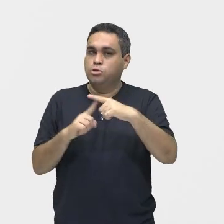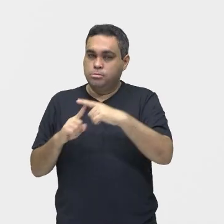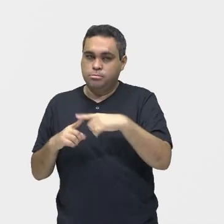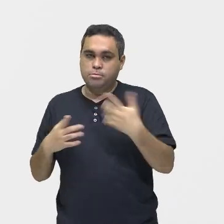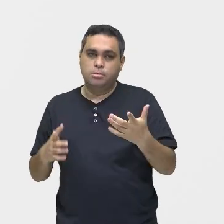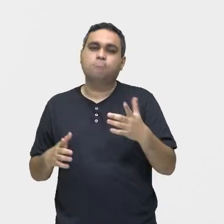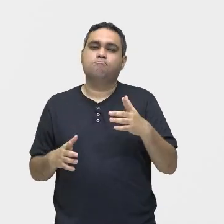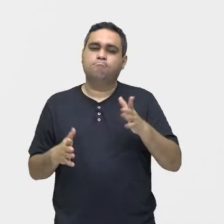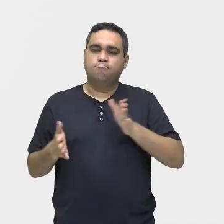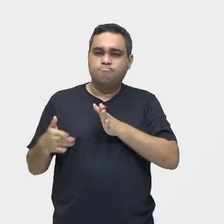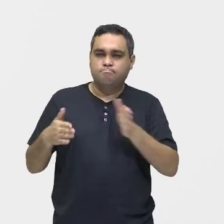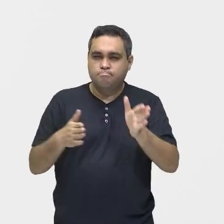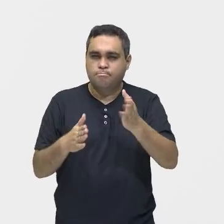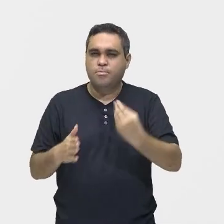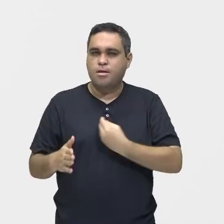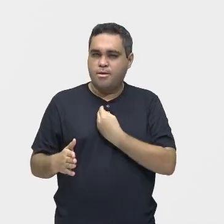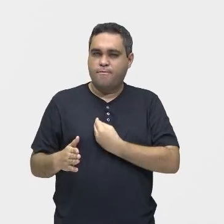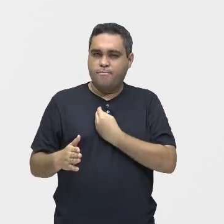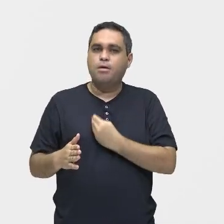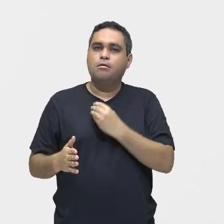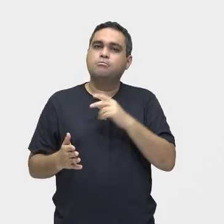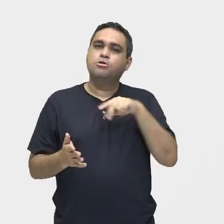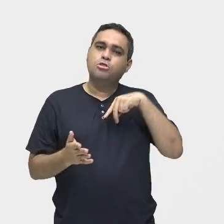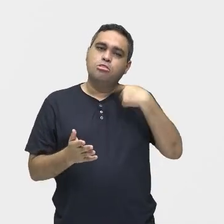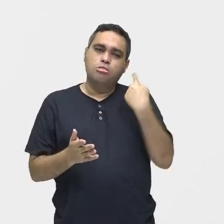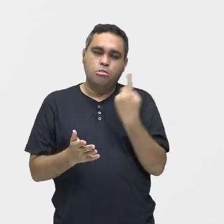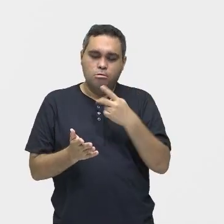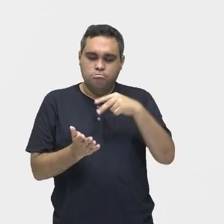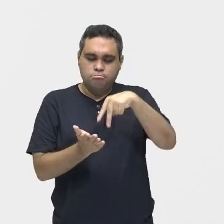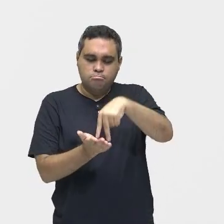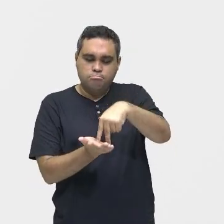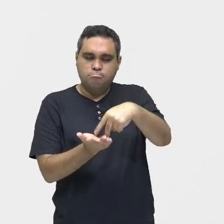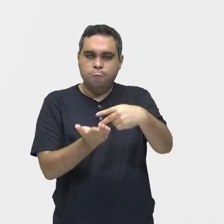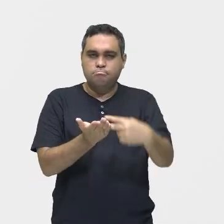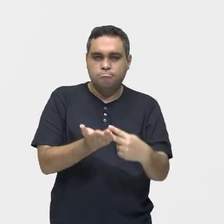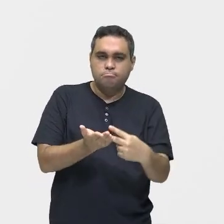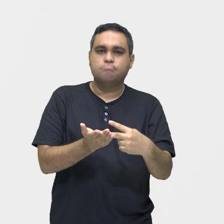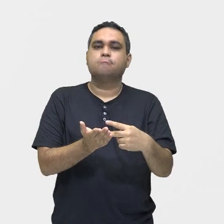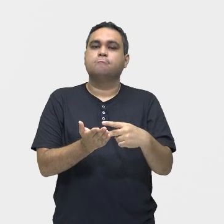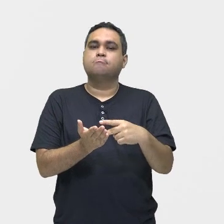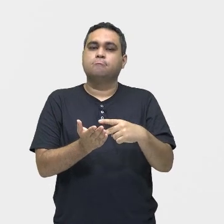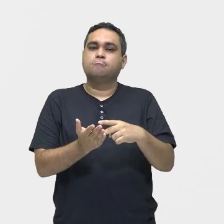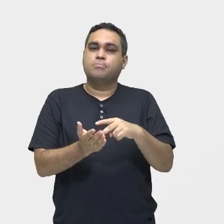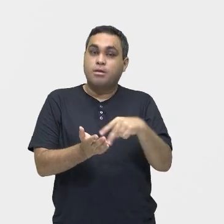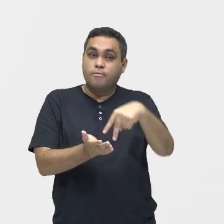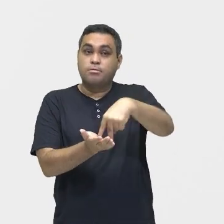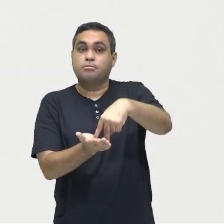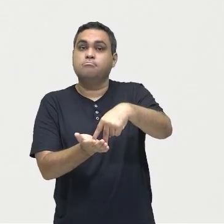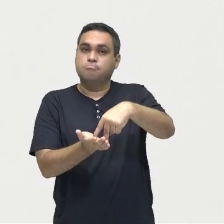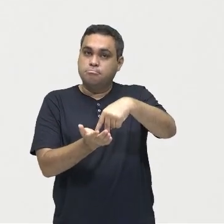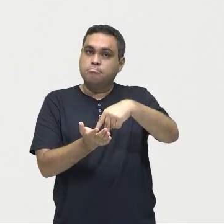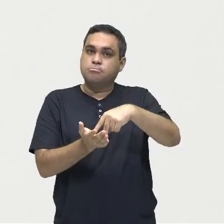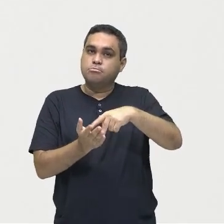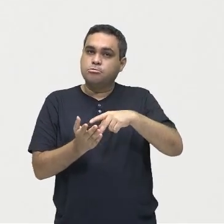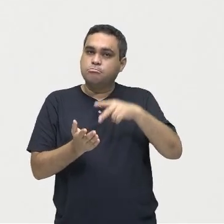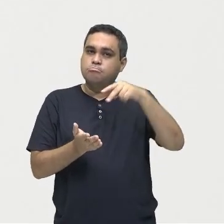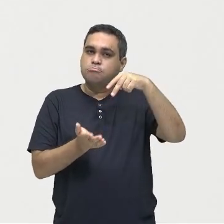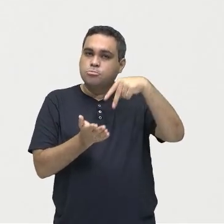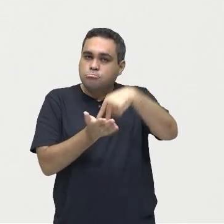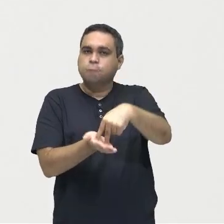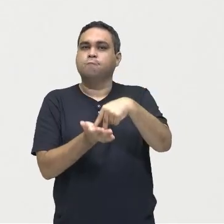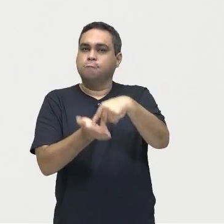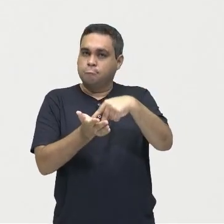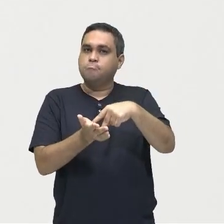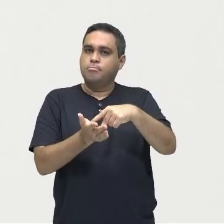vida caímos, levantamos e continuamos firmes e fortes para alcançar nossos propósitos. Então aqui,